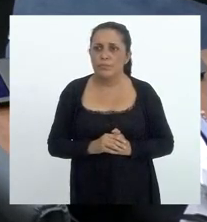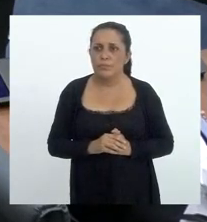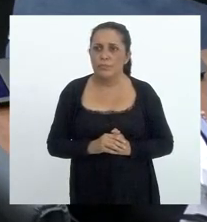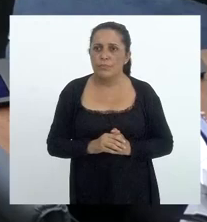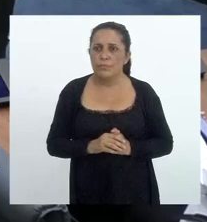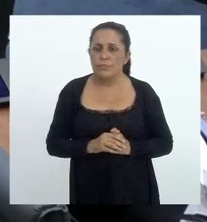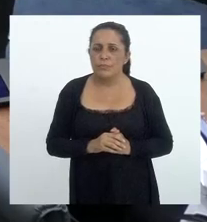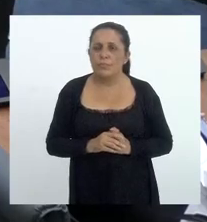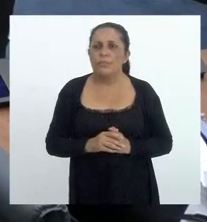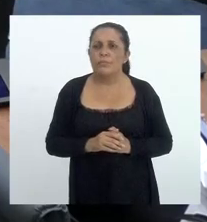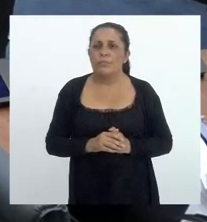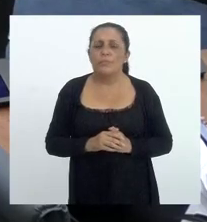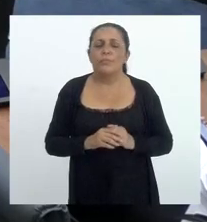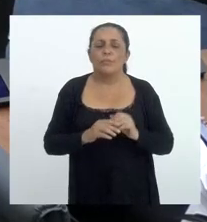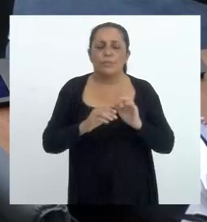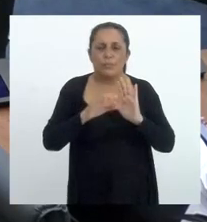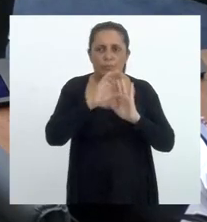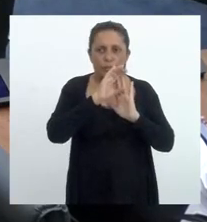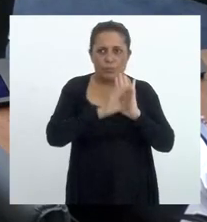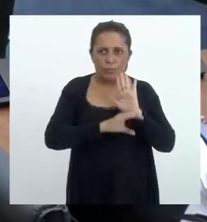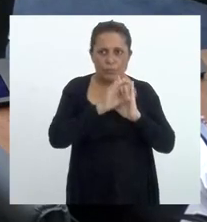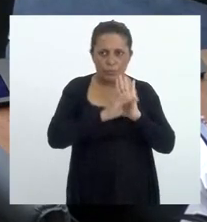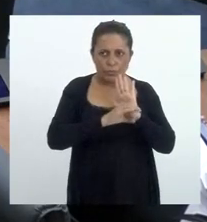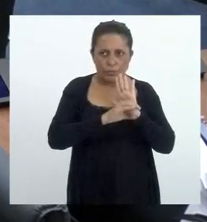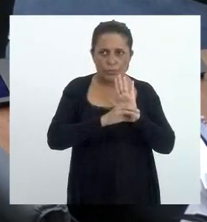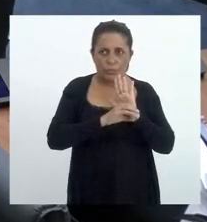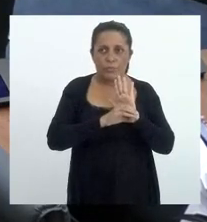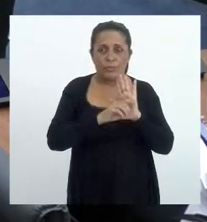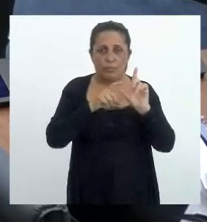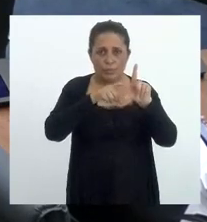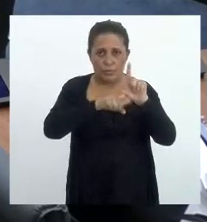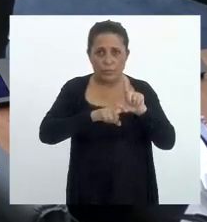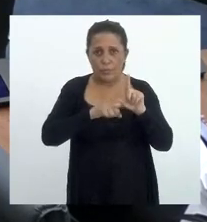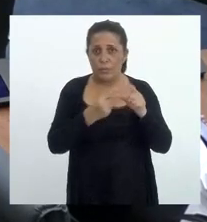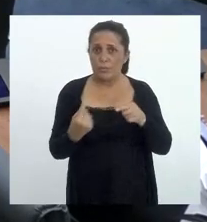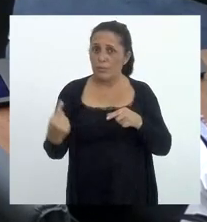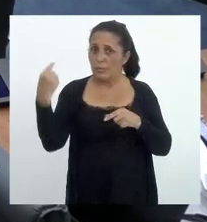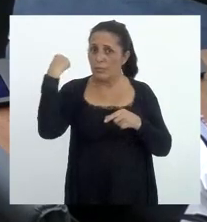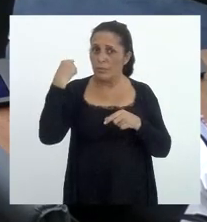Voltando um pouco ao conceito de despesas primárias, já foi inclusive aqui discutido,